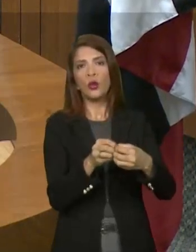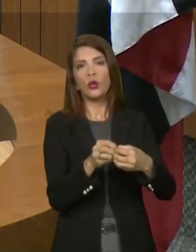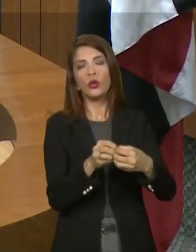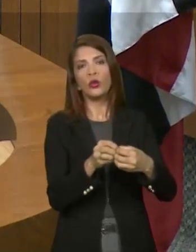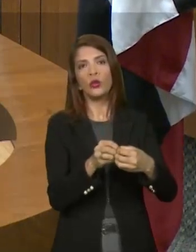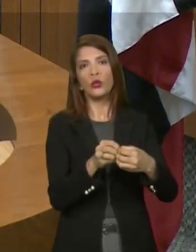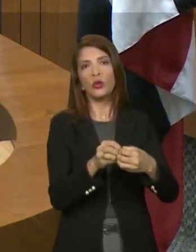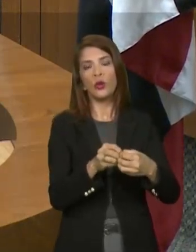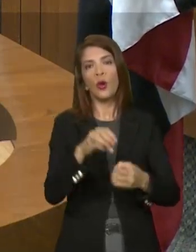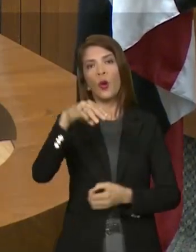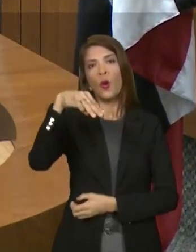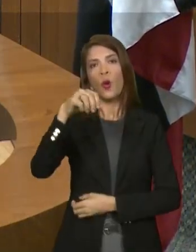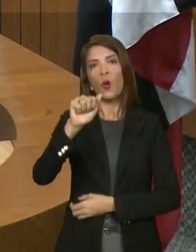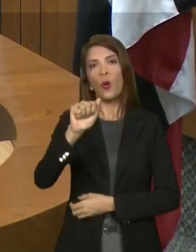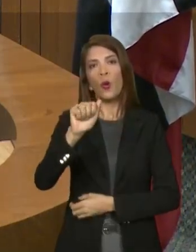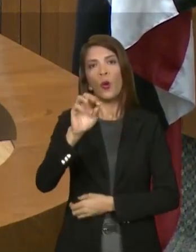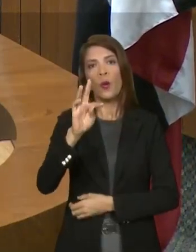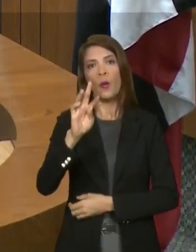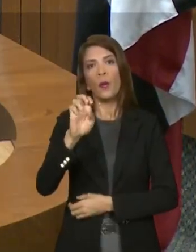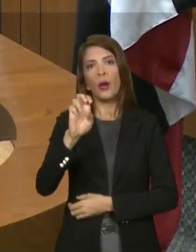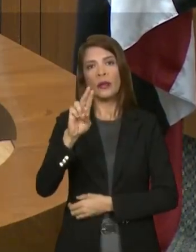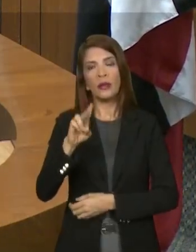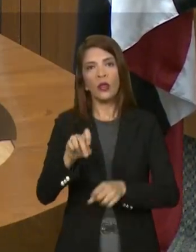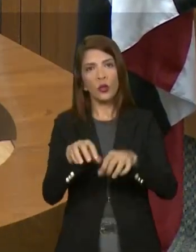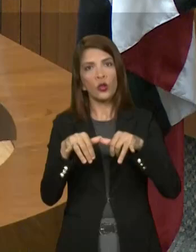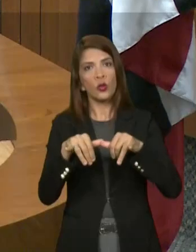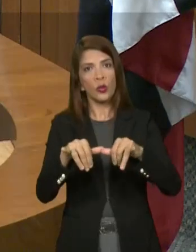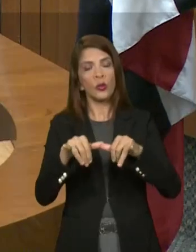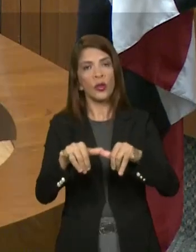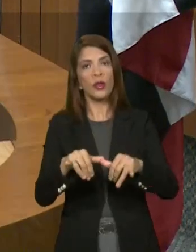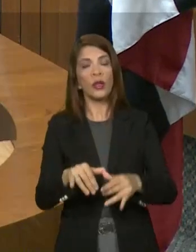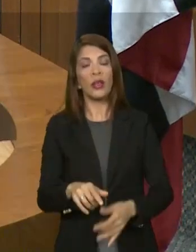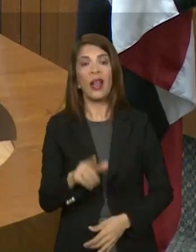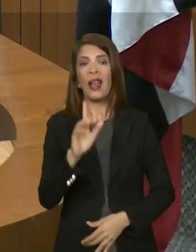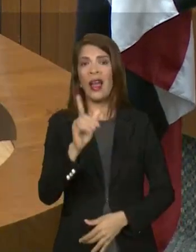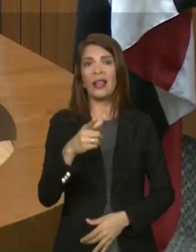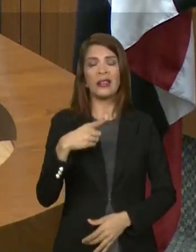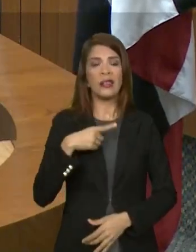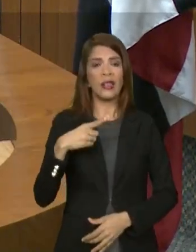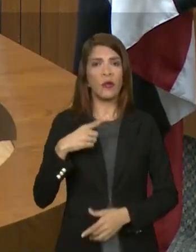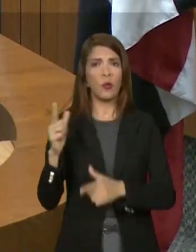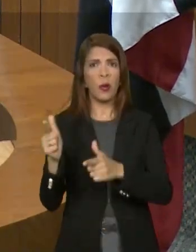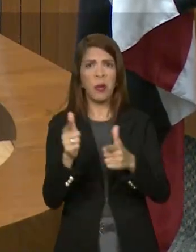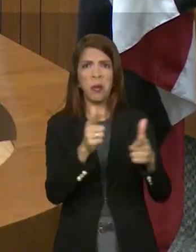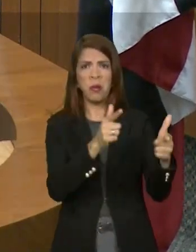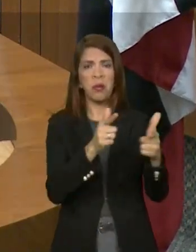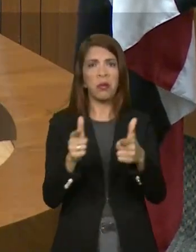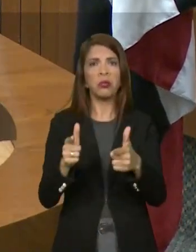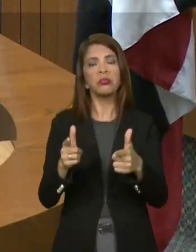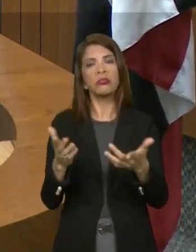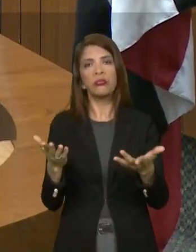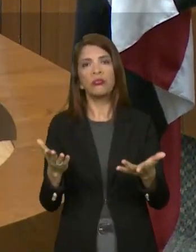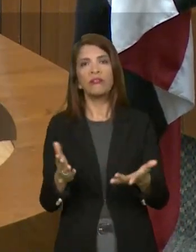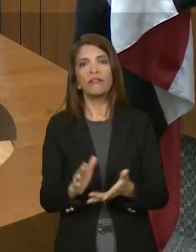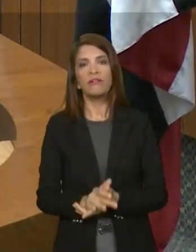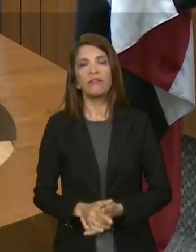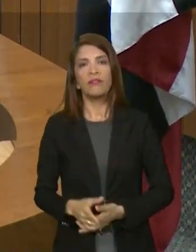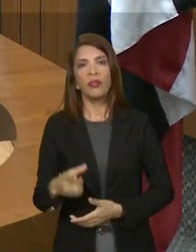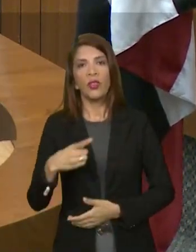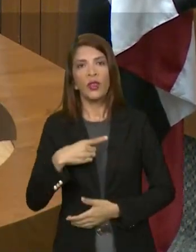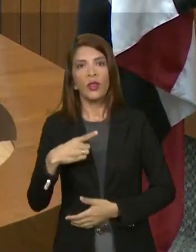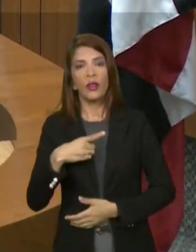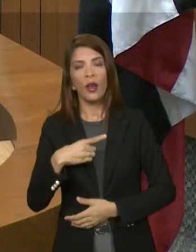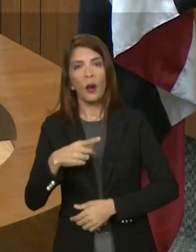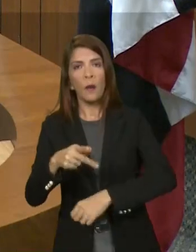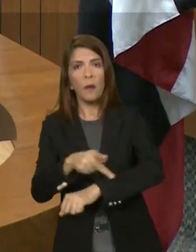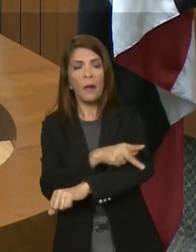Mateus, uma avenida que já teve até tiroteio, já tiraram o motorista, uma avenida que não tem a pavimentação